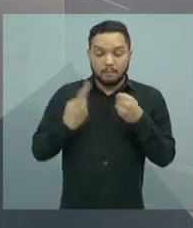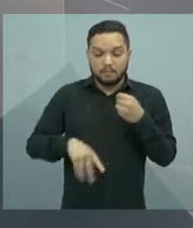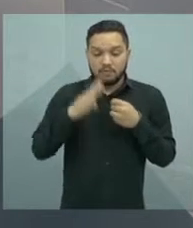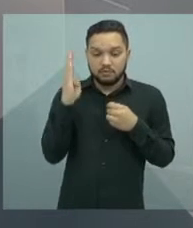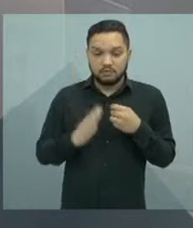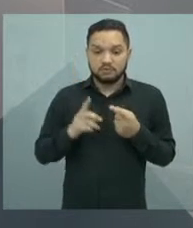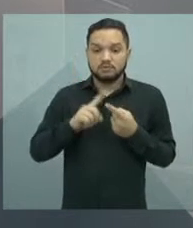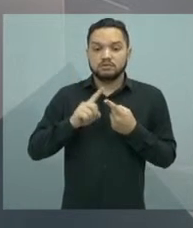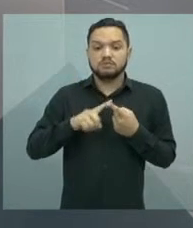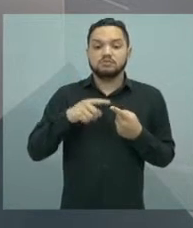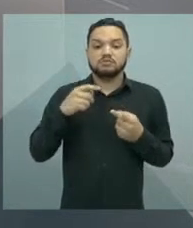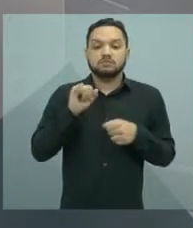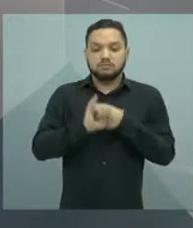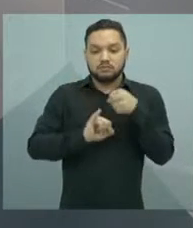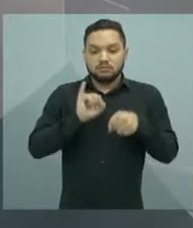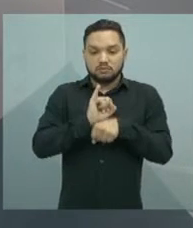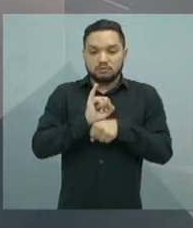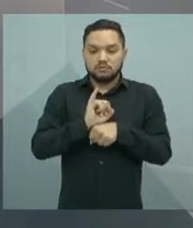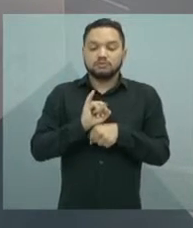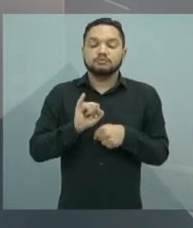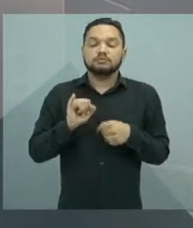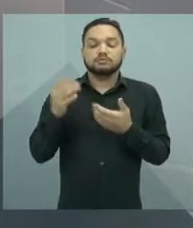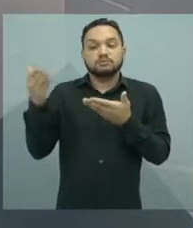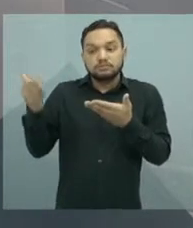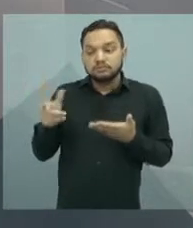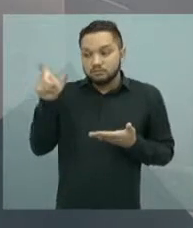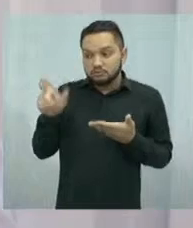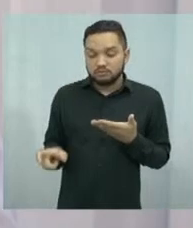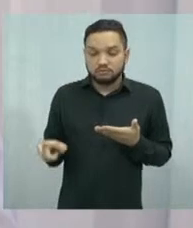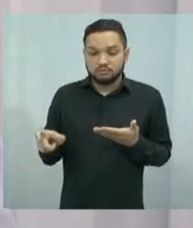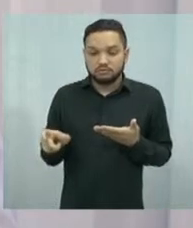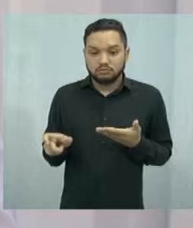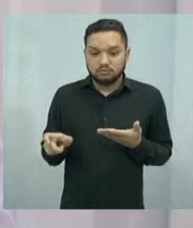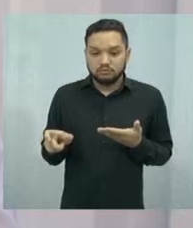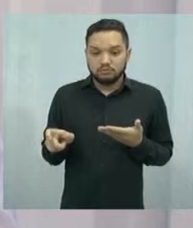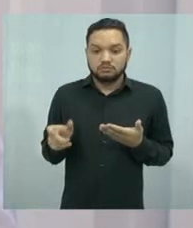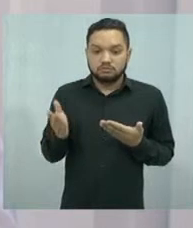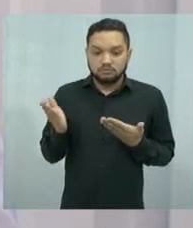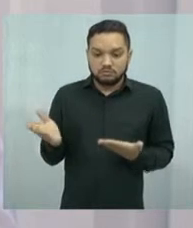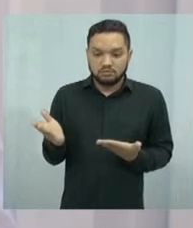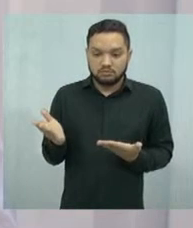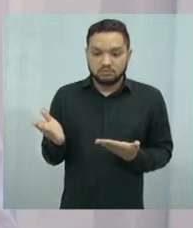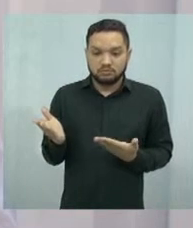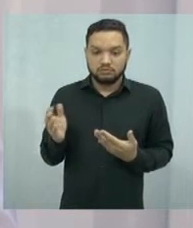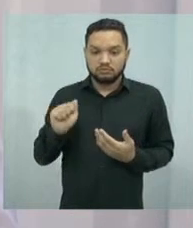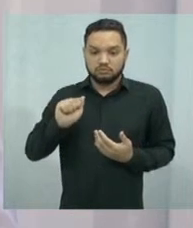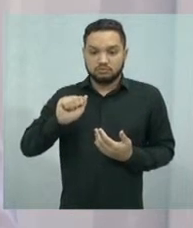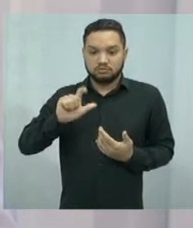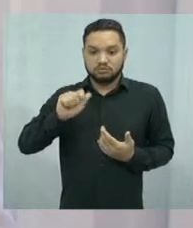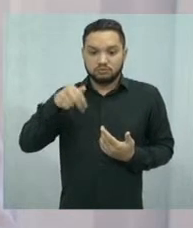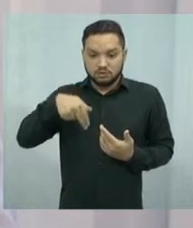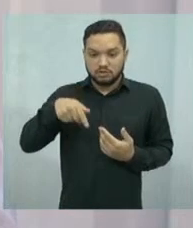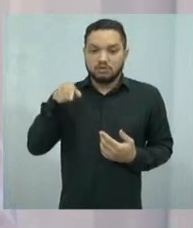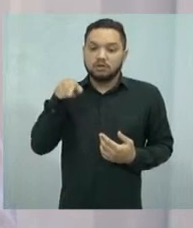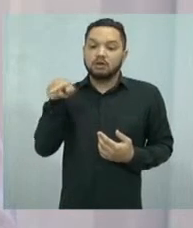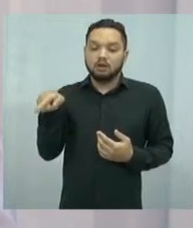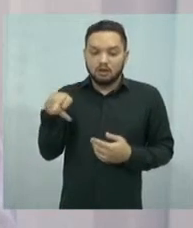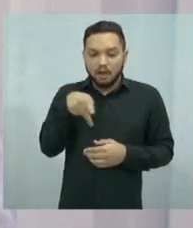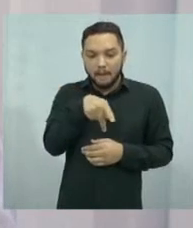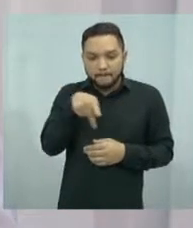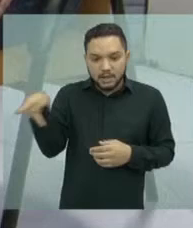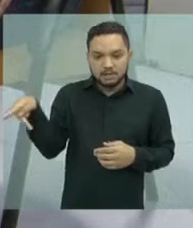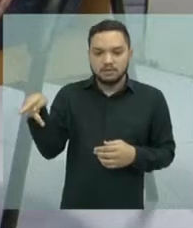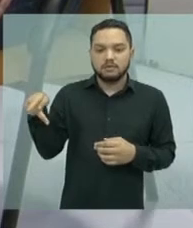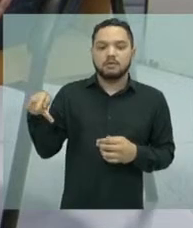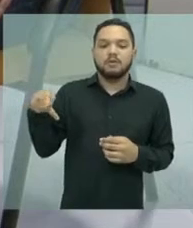também a Cruz Vermelha Internacional em todo o mundo, estamos recebendo aqui no estúdio da televisão o Alan Damasceno, que é o presidente da